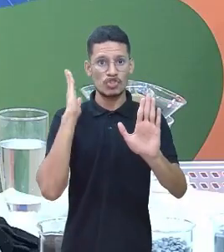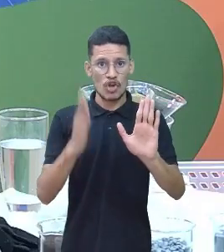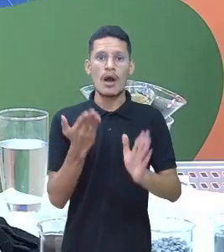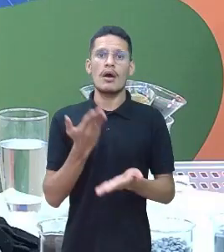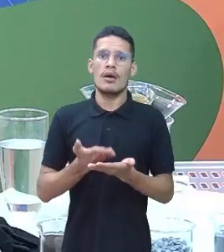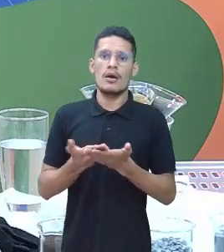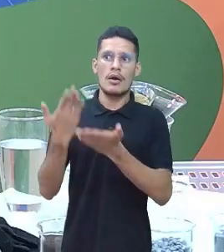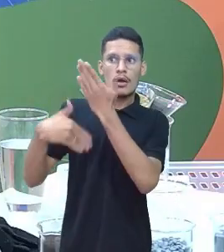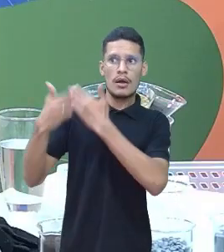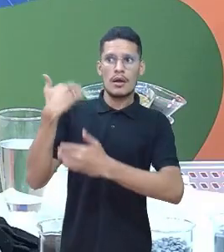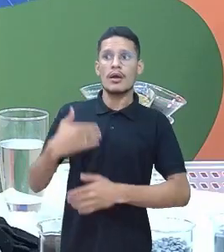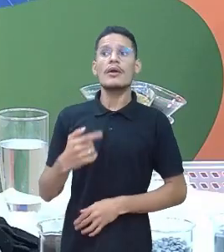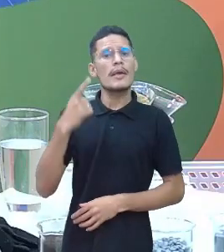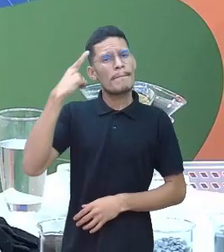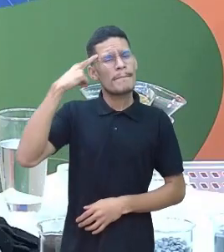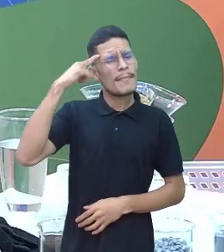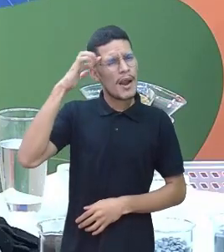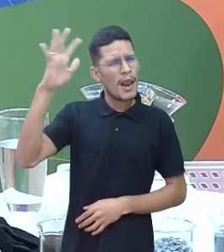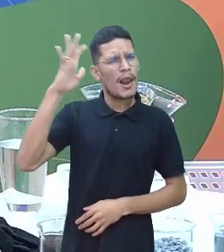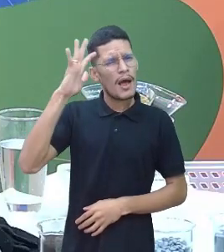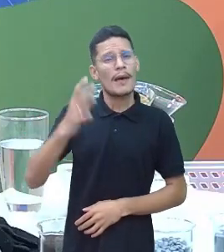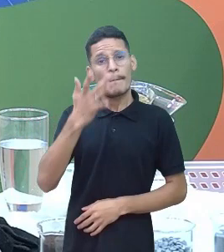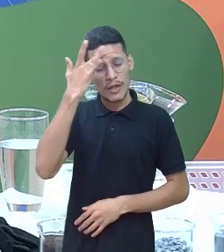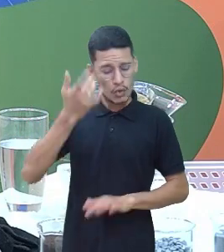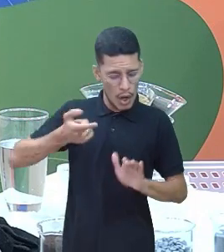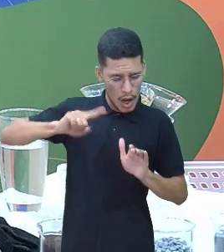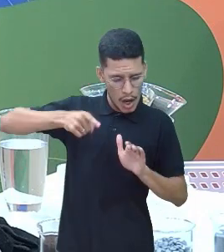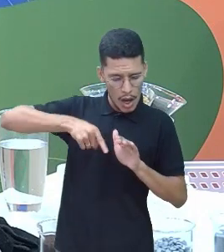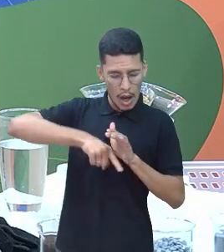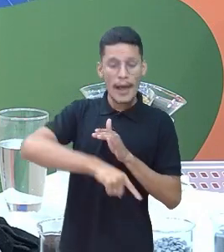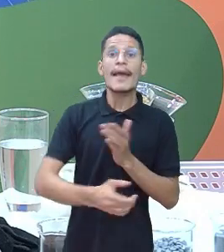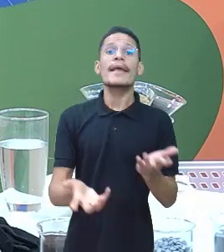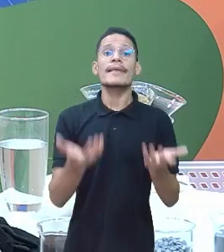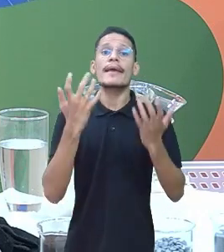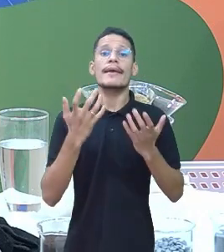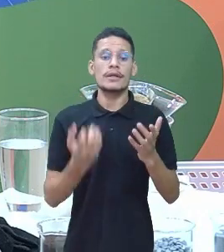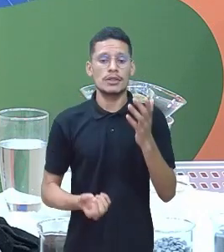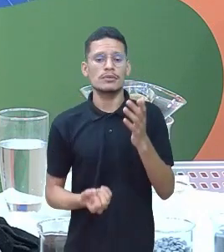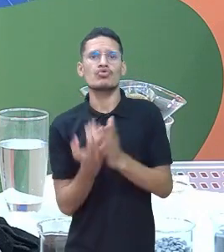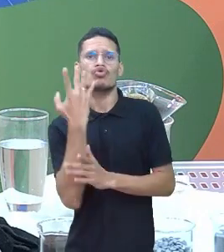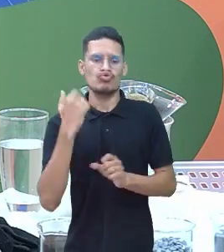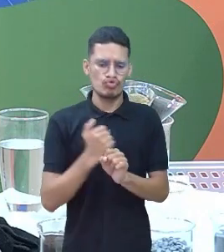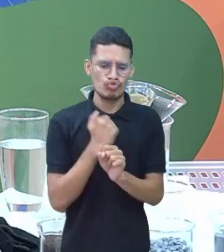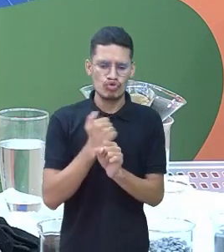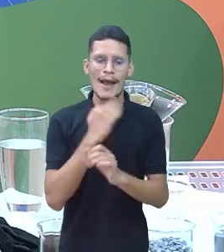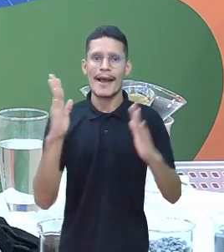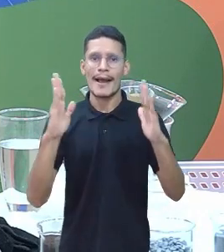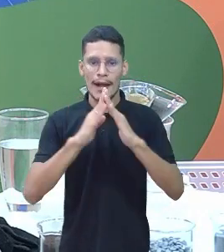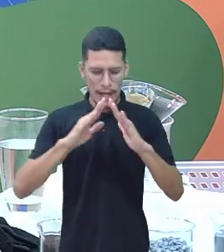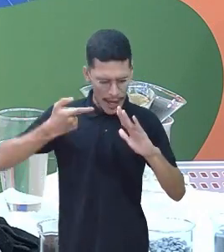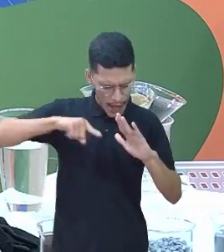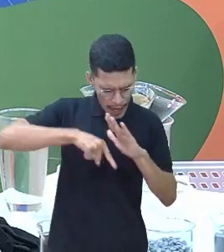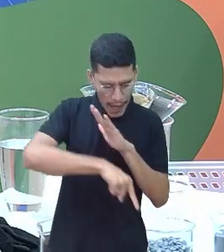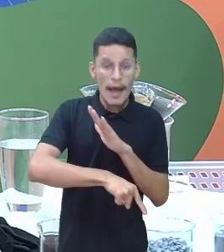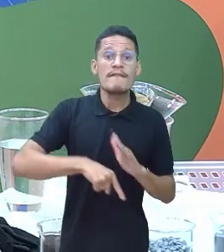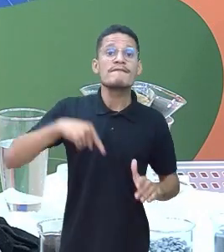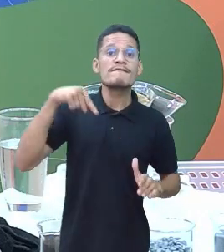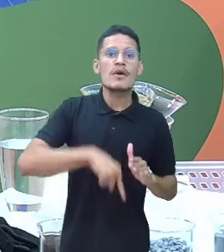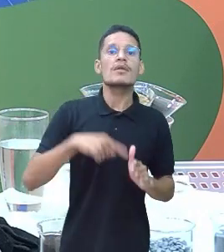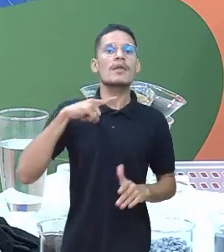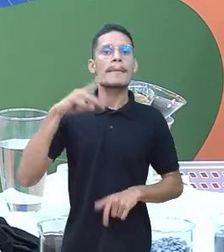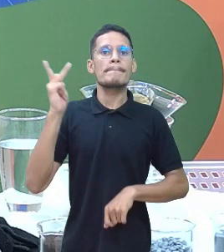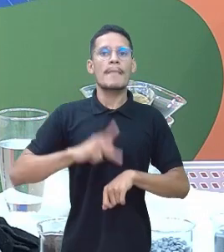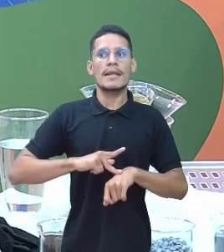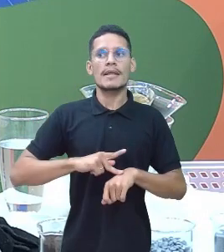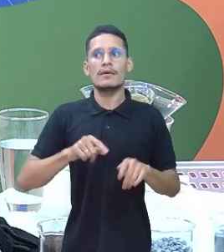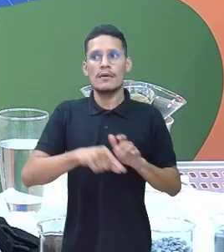aula passada. Imagine alguém que cavou para a construção de um alicerce da casa, às vezes removeu uma pedra que estava lá embaixo e veio um